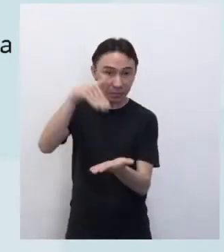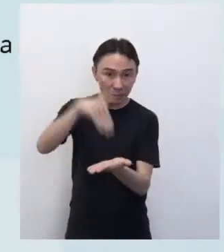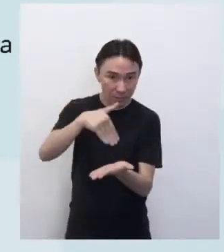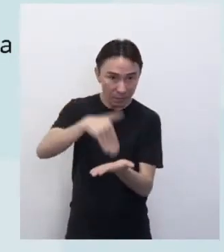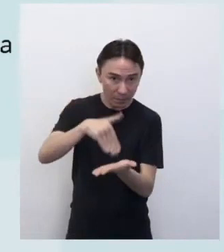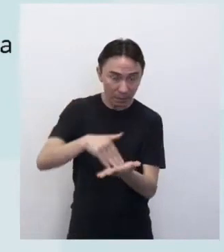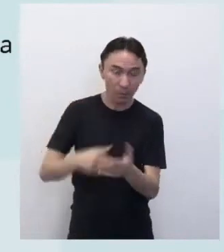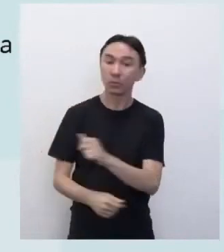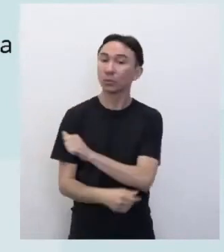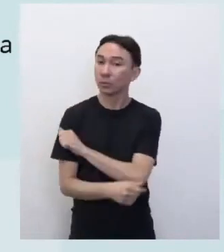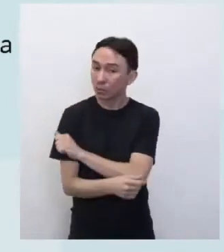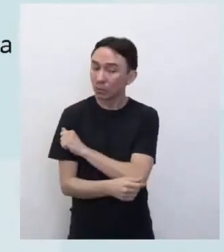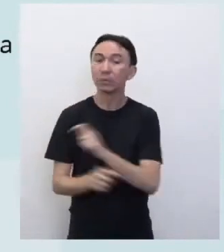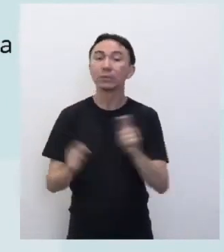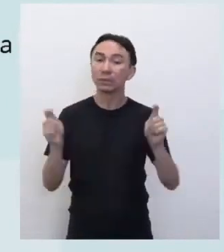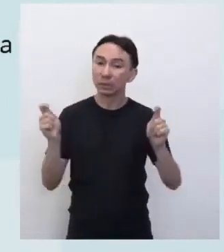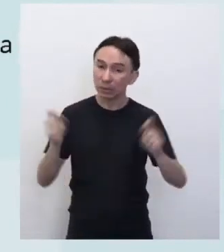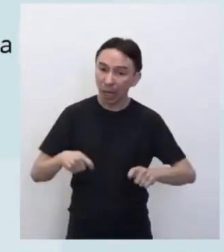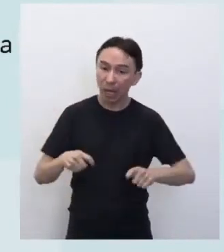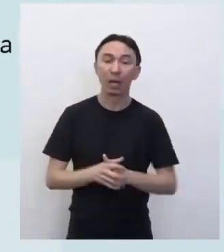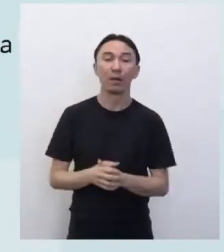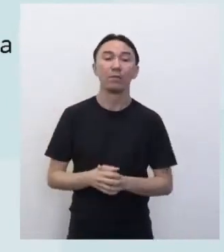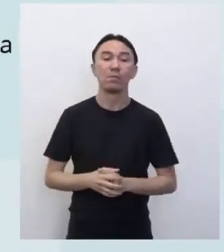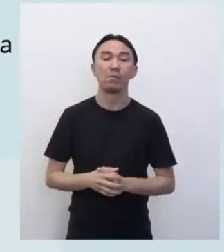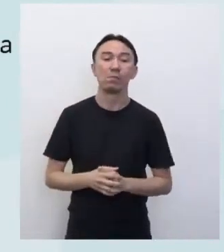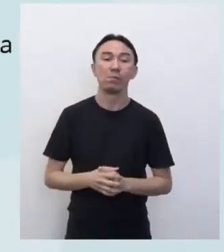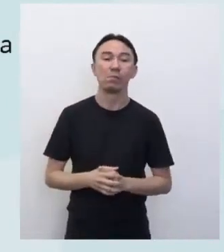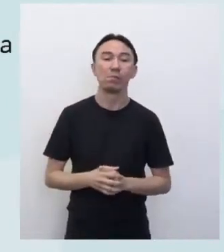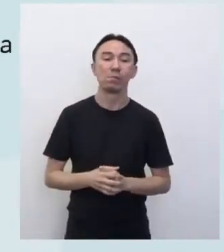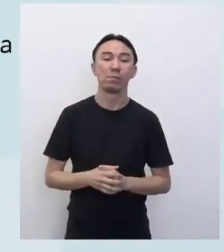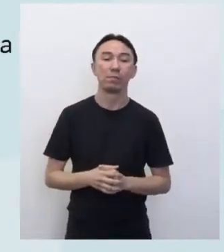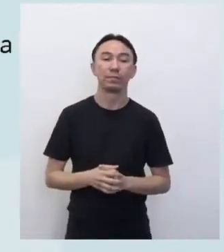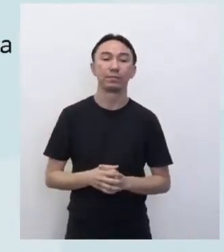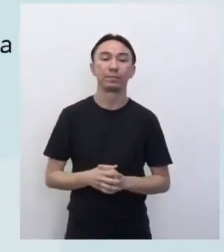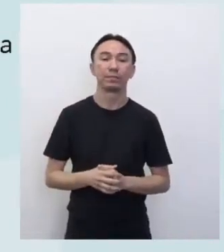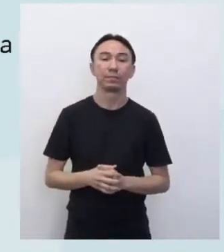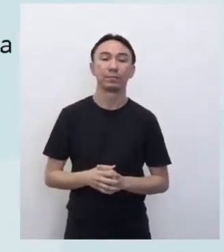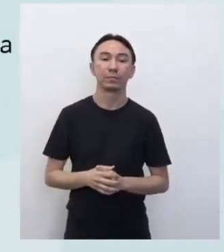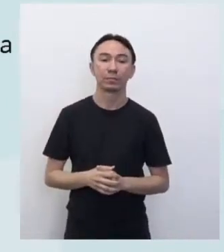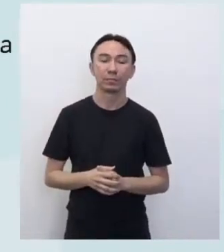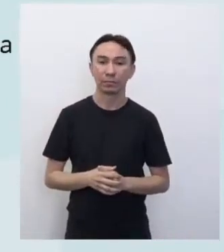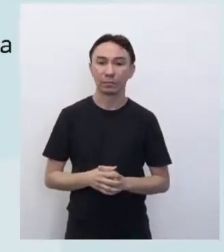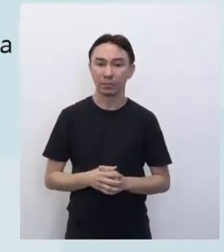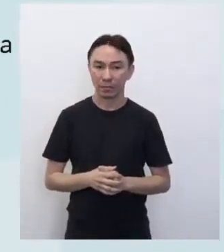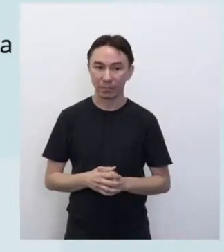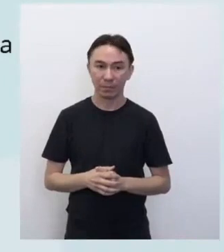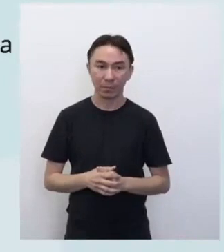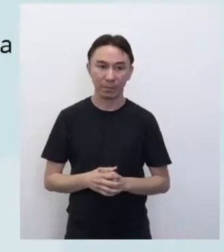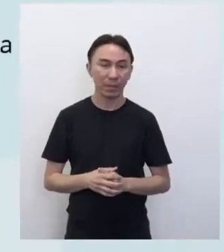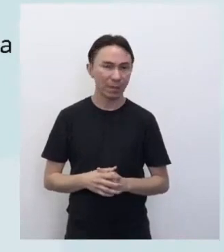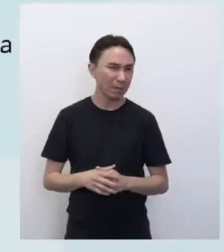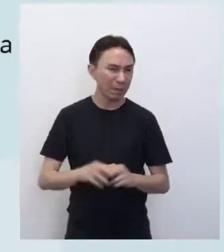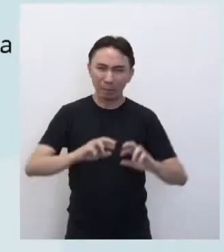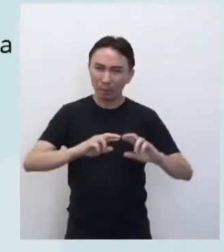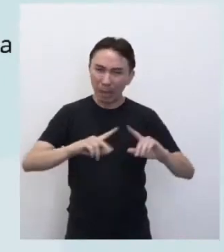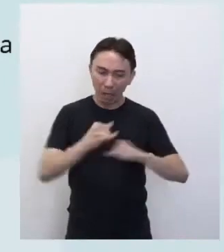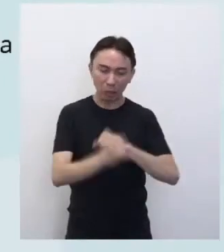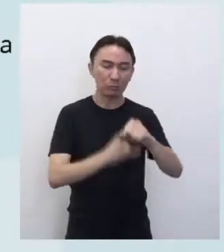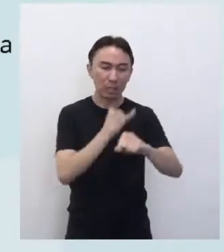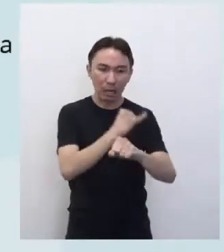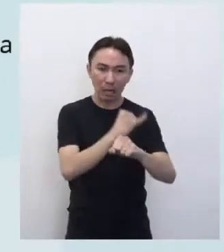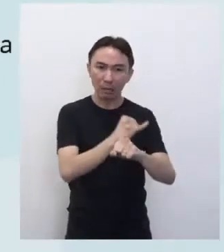os alunos serão capazes de... Recognize different kinds of web pages. Reconhecer diferentes tipos de páginas na